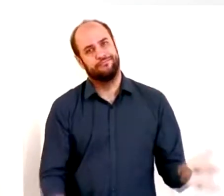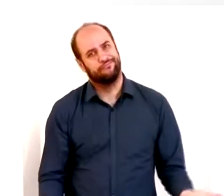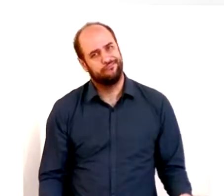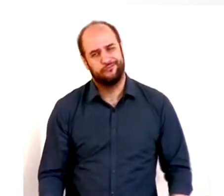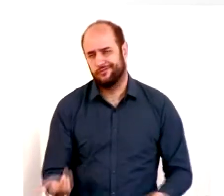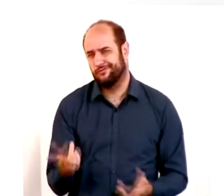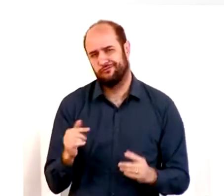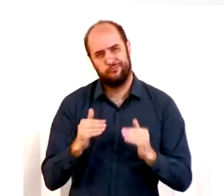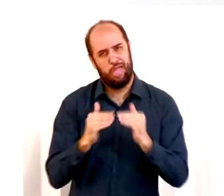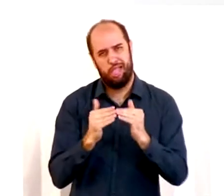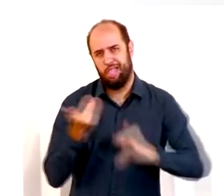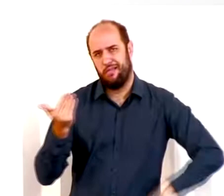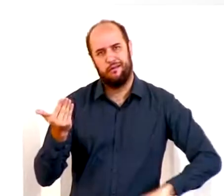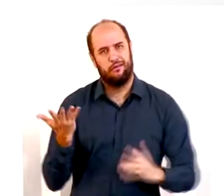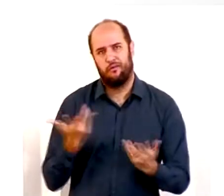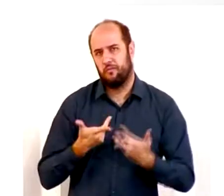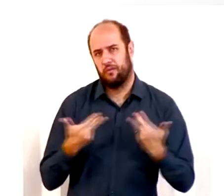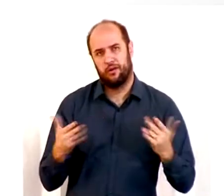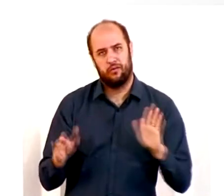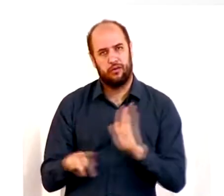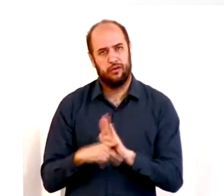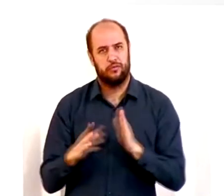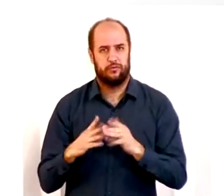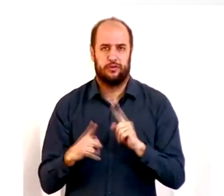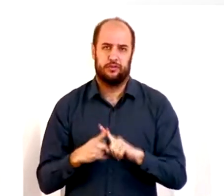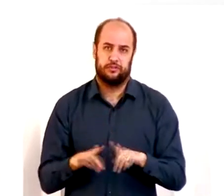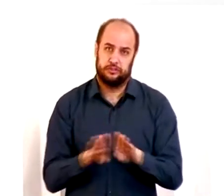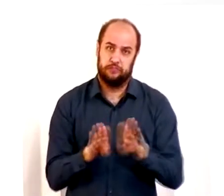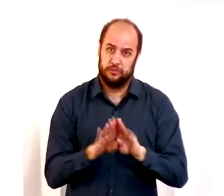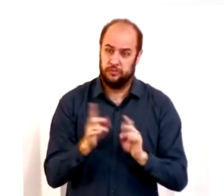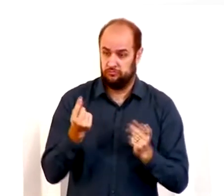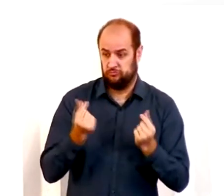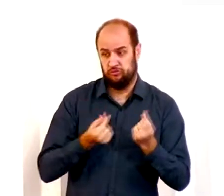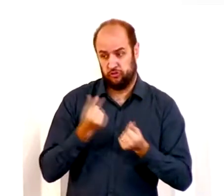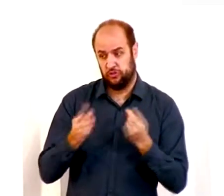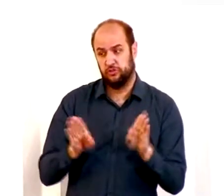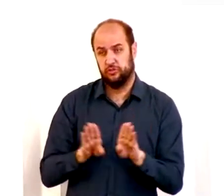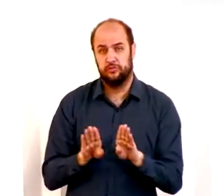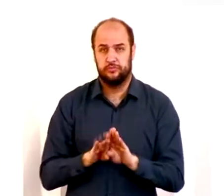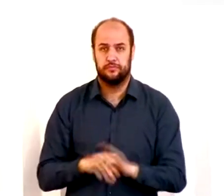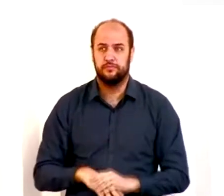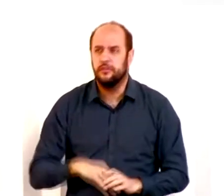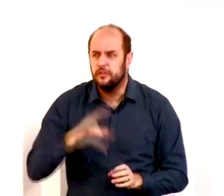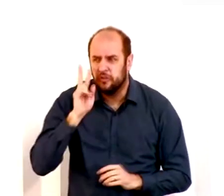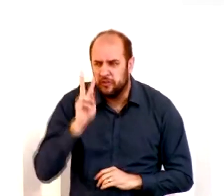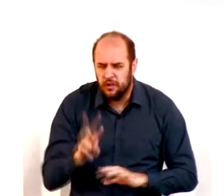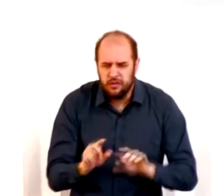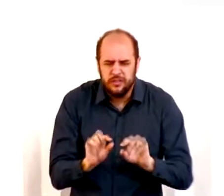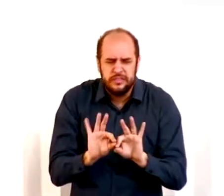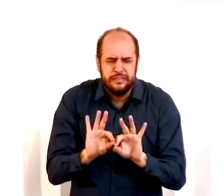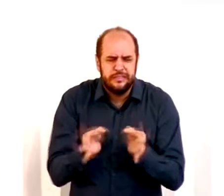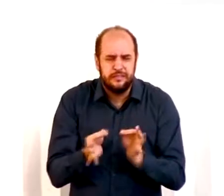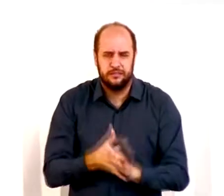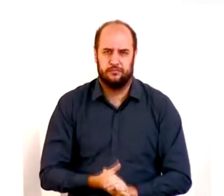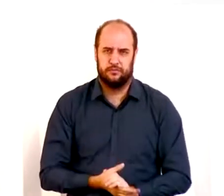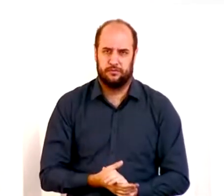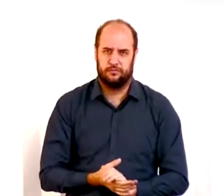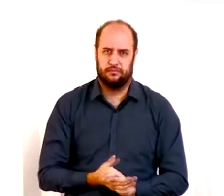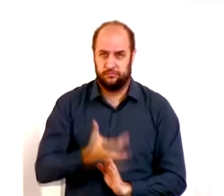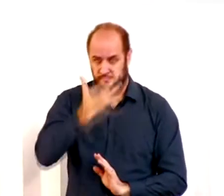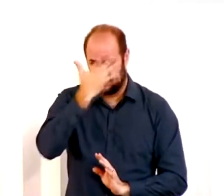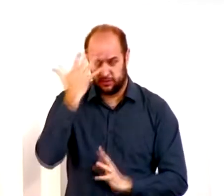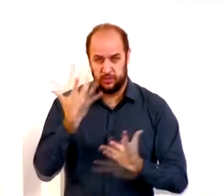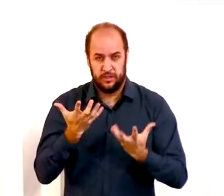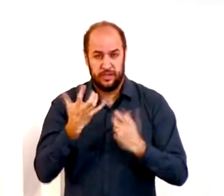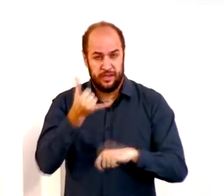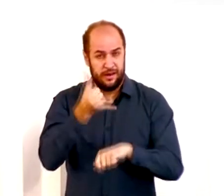obviamente, isso muitas vezes se estende também para finanças. Então, vejam como é simples. Aquele que quer ser um líder